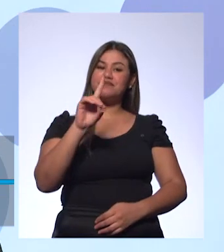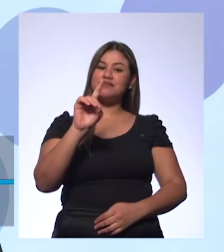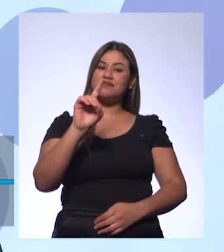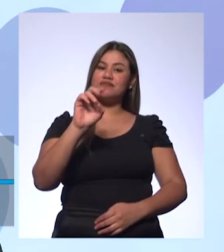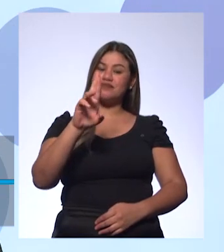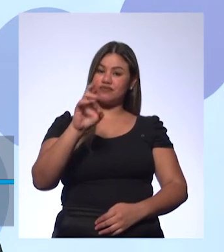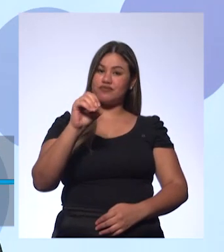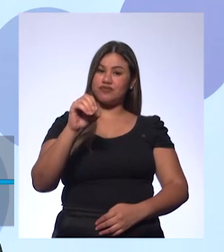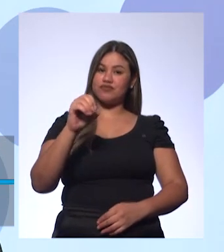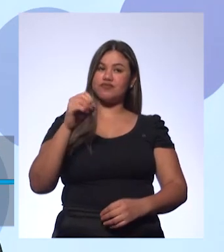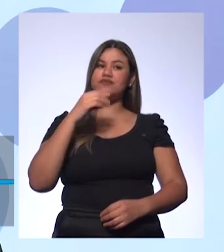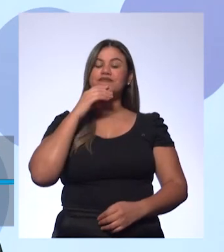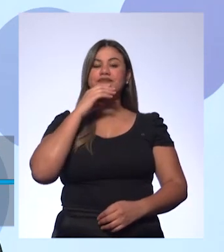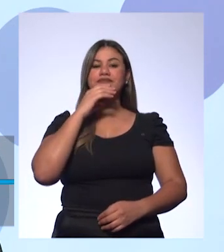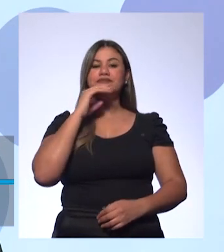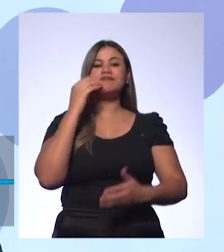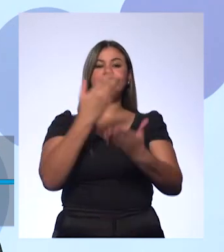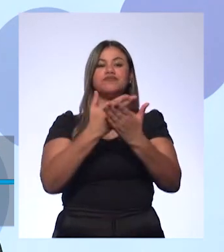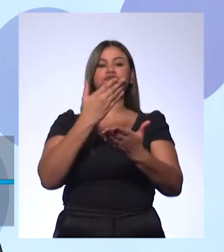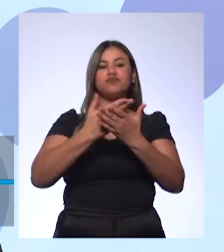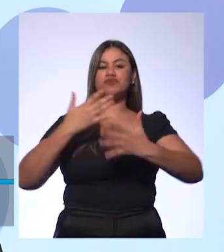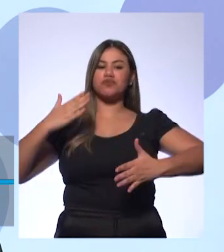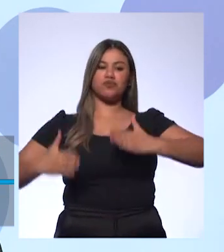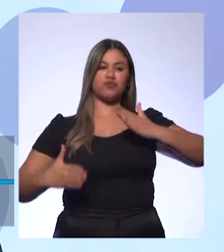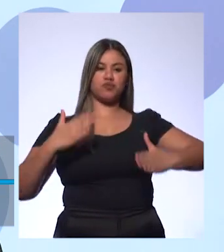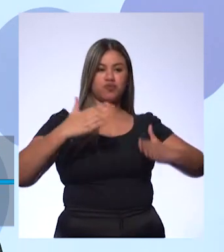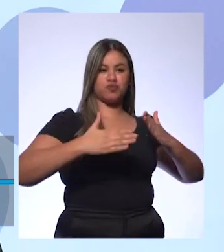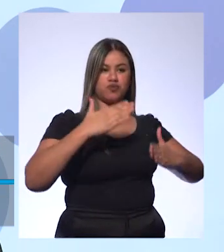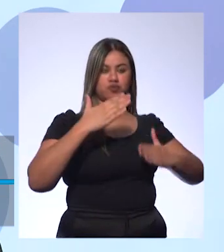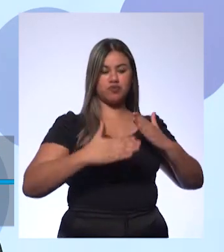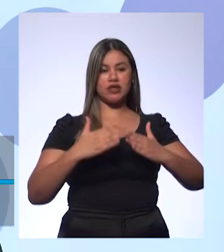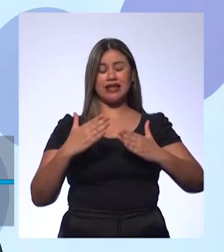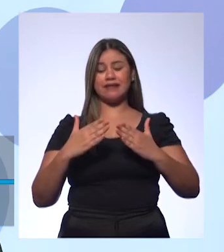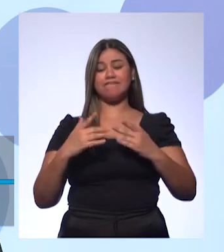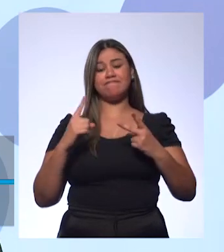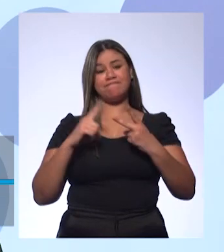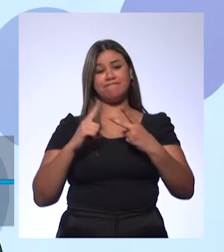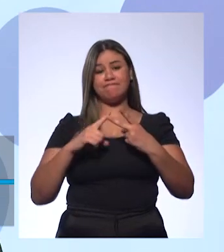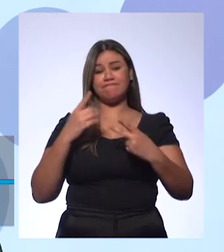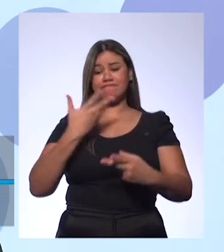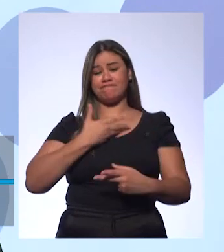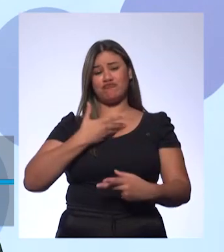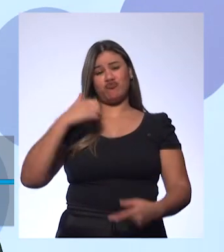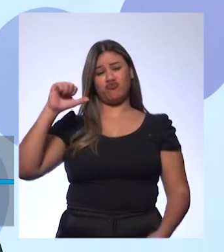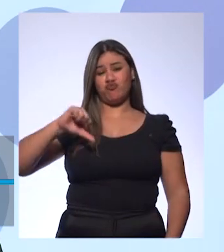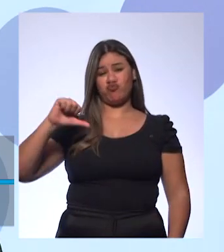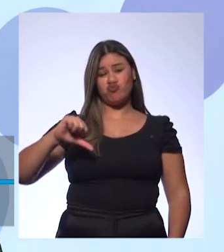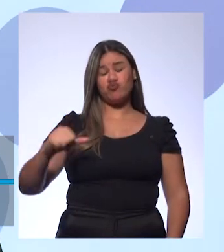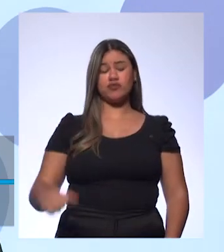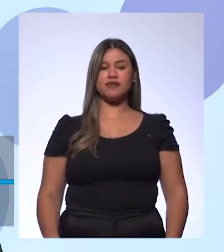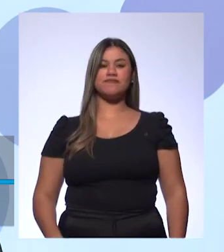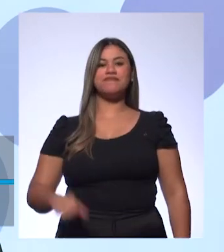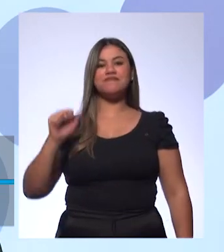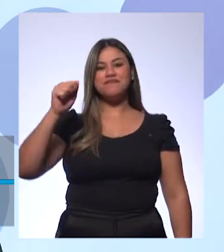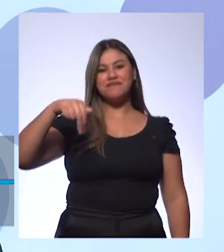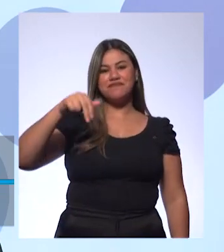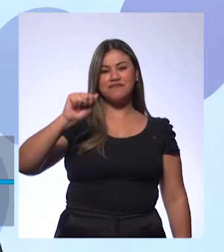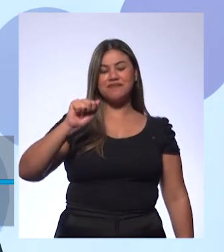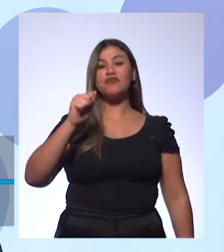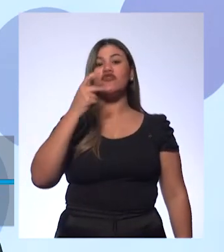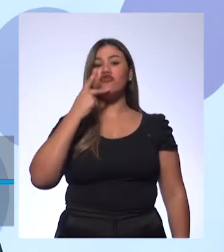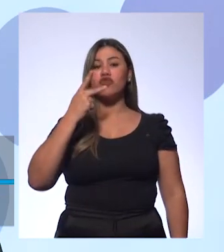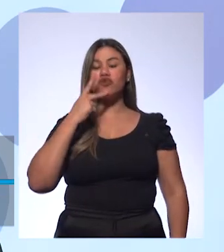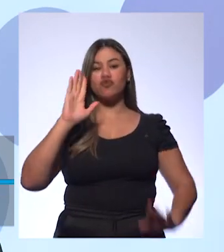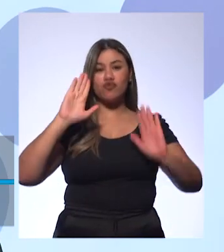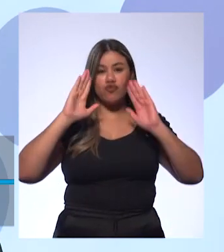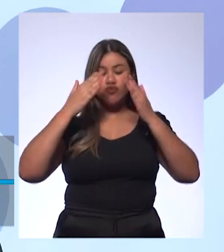tentar fazer uma aula de robótica e fazer amizades ruins. A Ana Júlia falou de manter o foco nas aulas